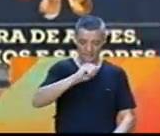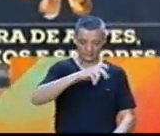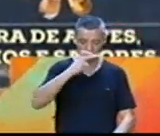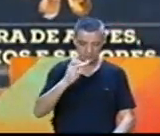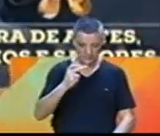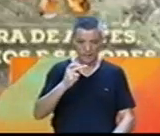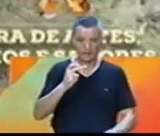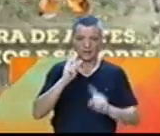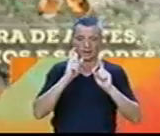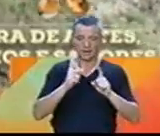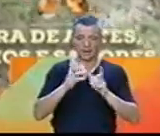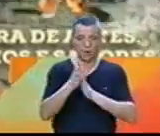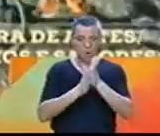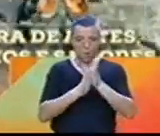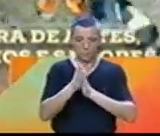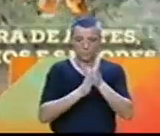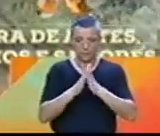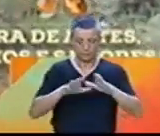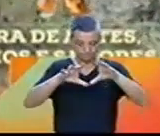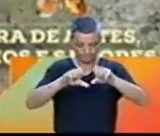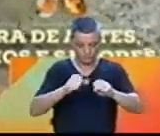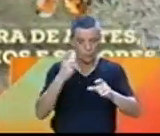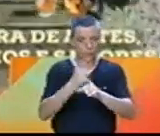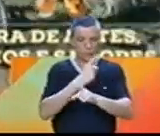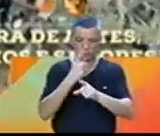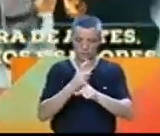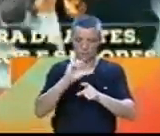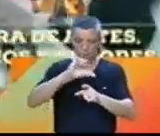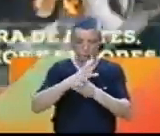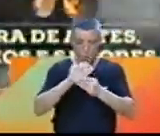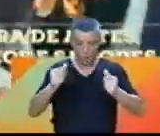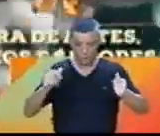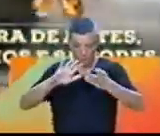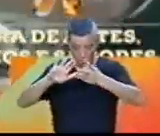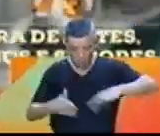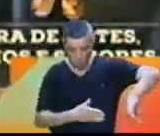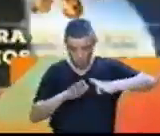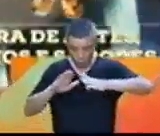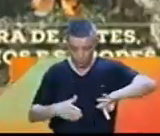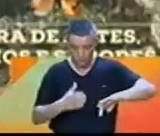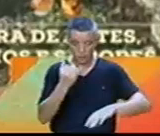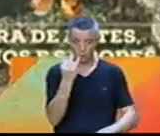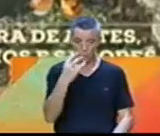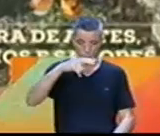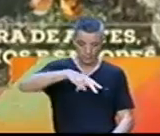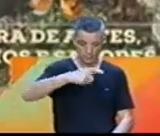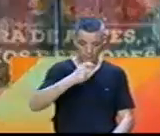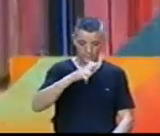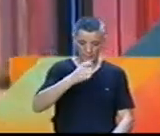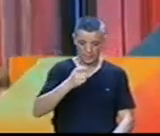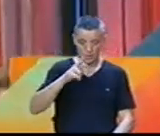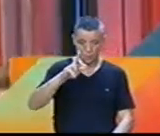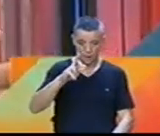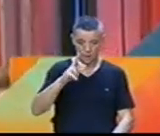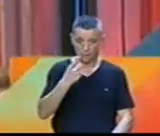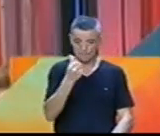se adquirirem produtos de alta qualidade que são produzidos no interior do nosso país e que estarão a um preço que muitas